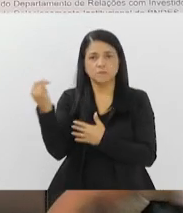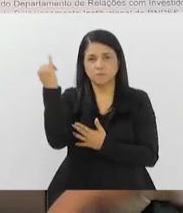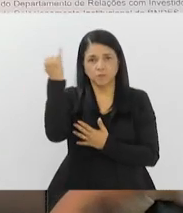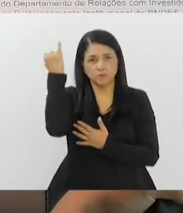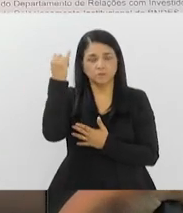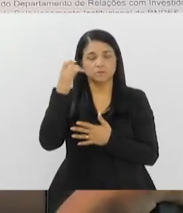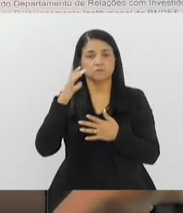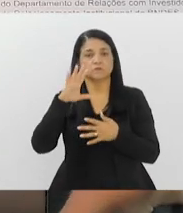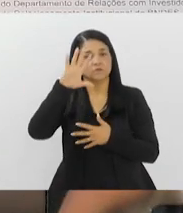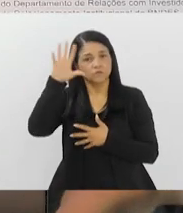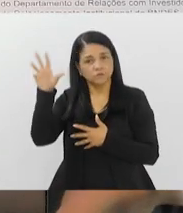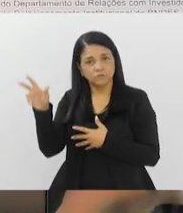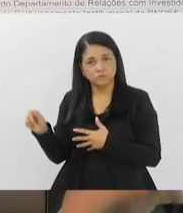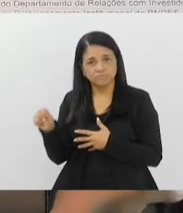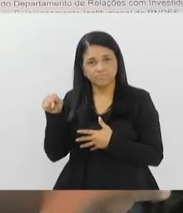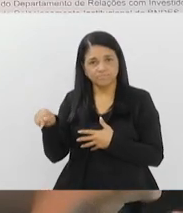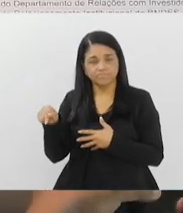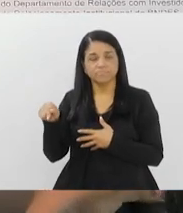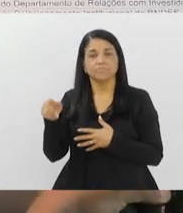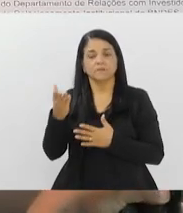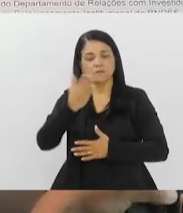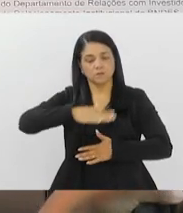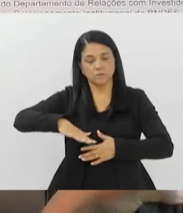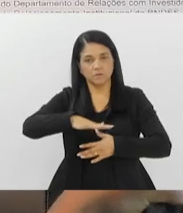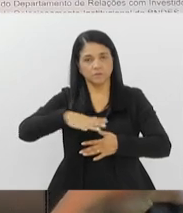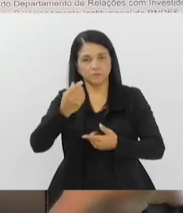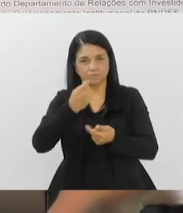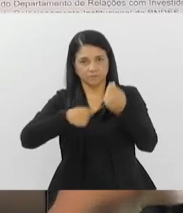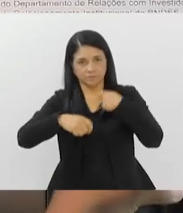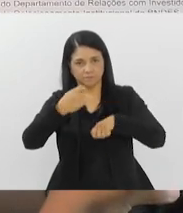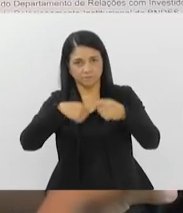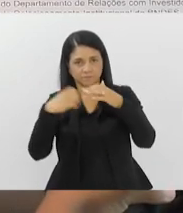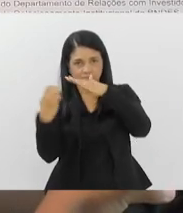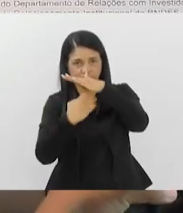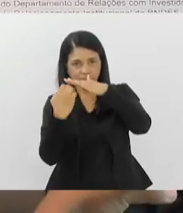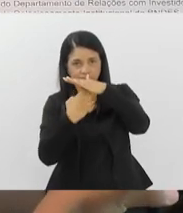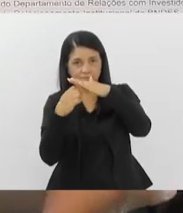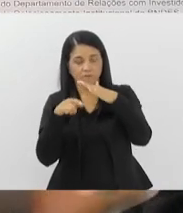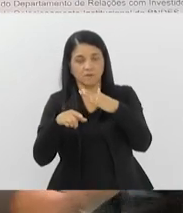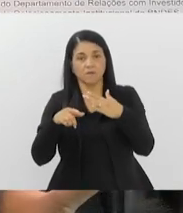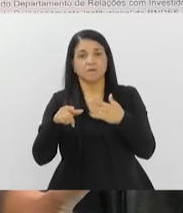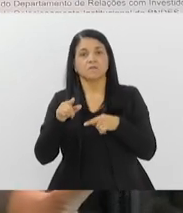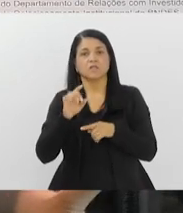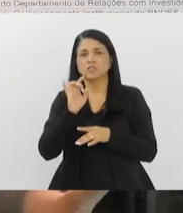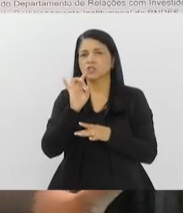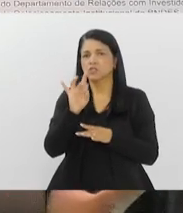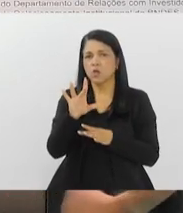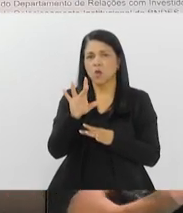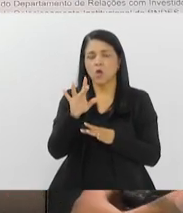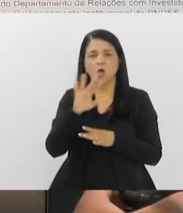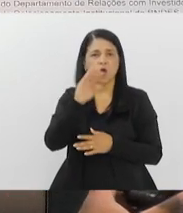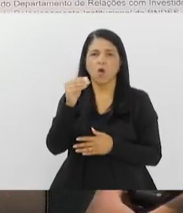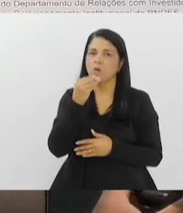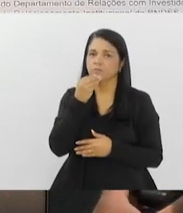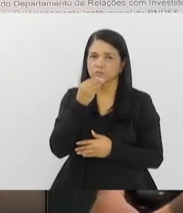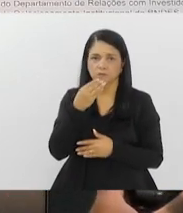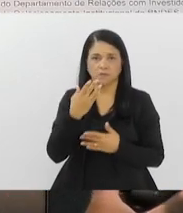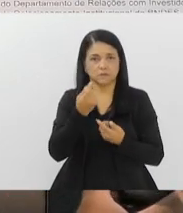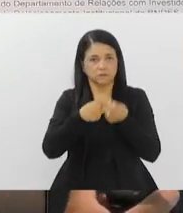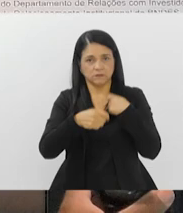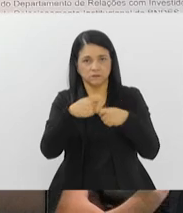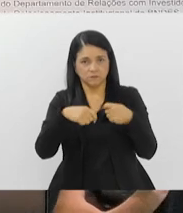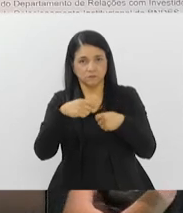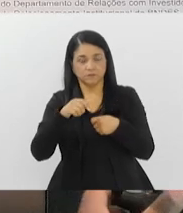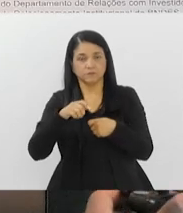do continente africano no âmbito empresarial. A FILDA não é apenas uma vitrine para as oportunidades de negócio em